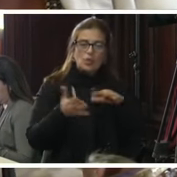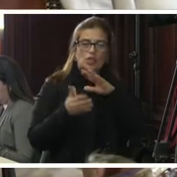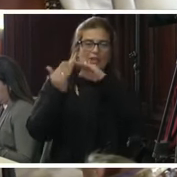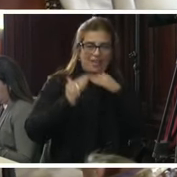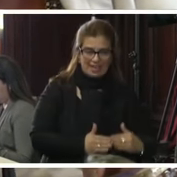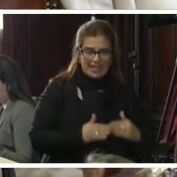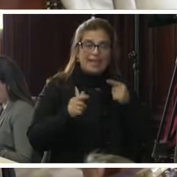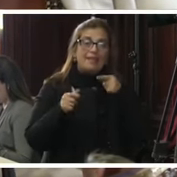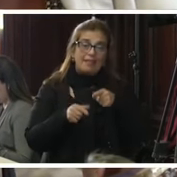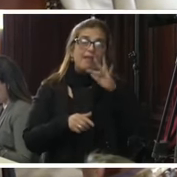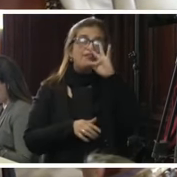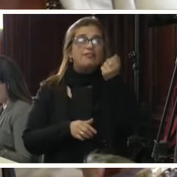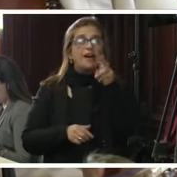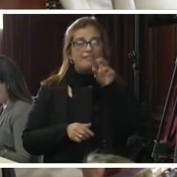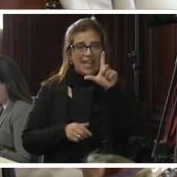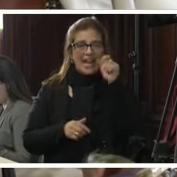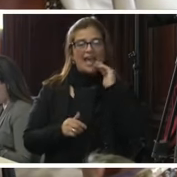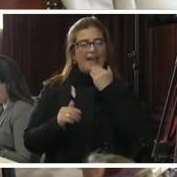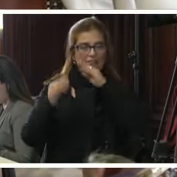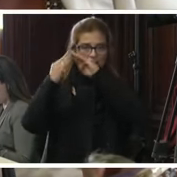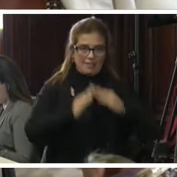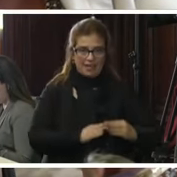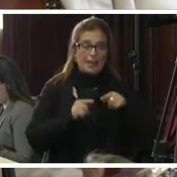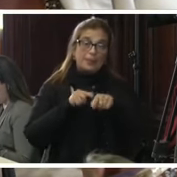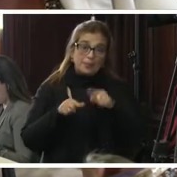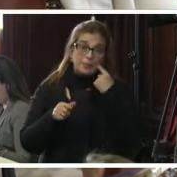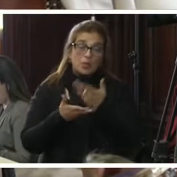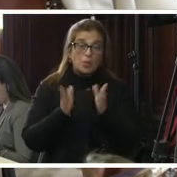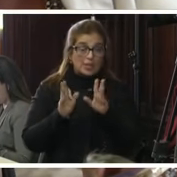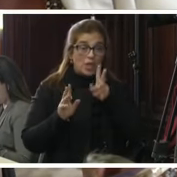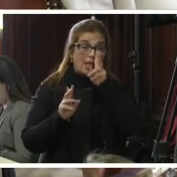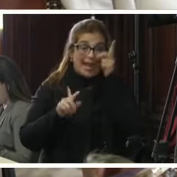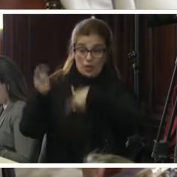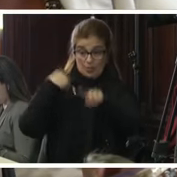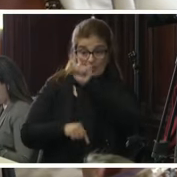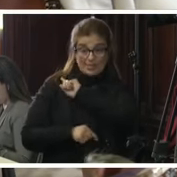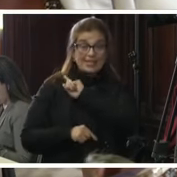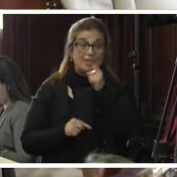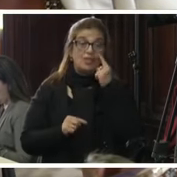os cálculos oficiais da Secretaria Municipal de Saúde, no ano de 2016, houve